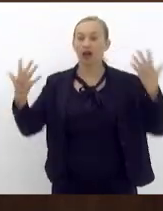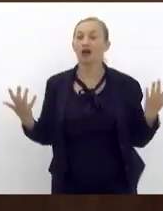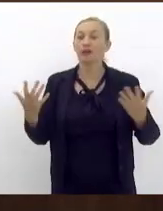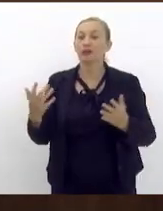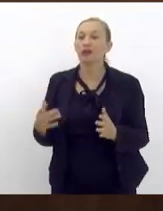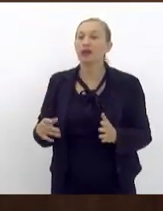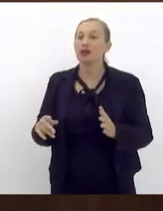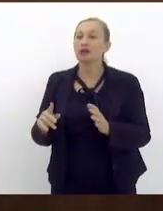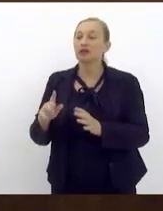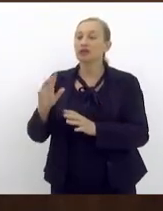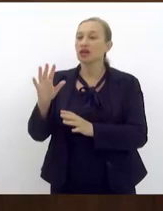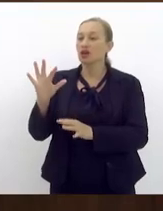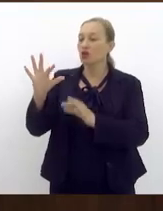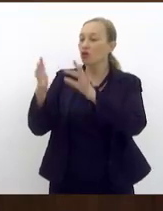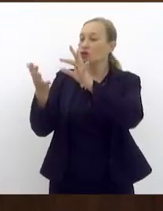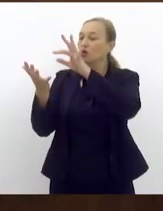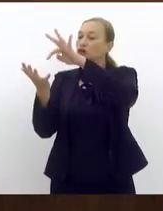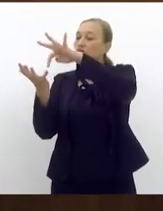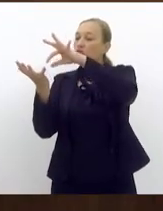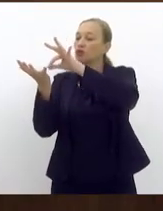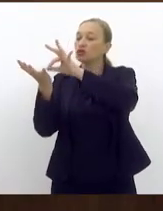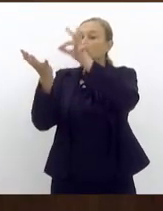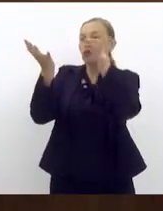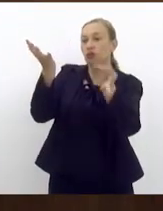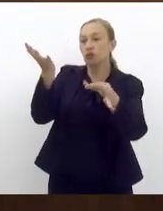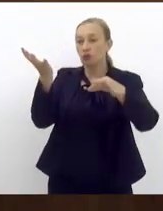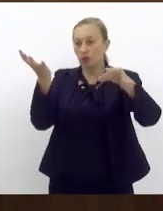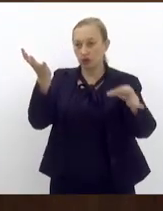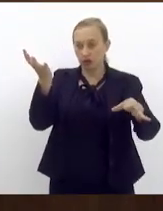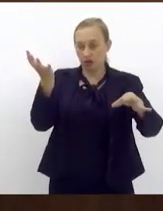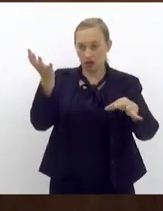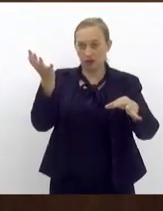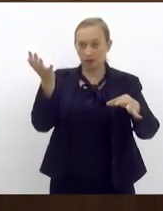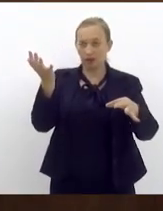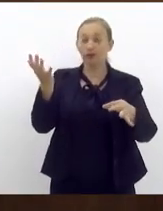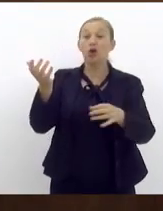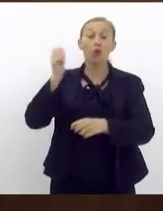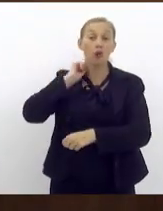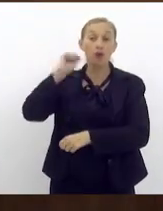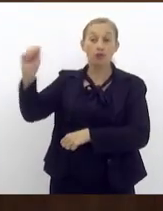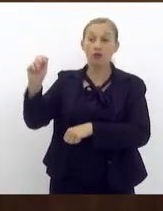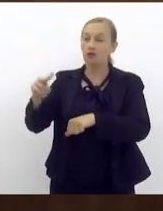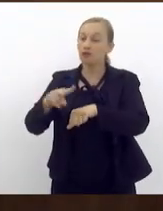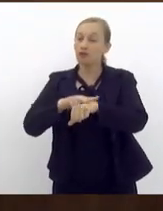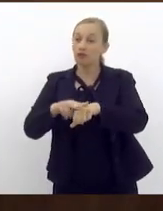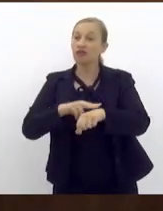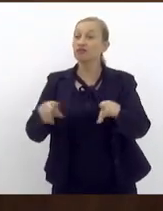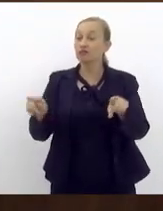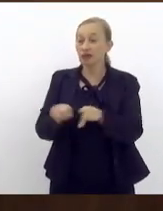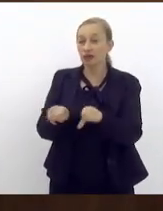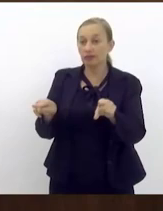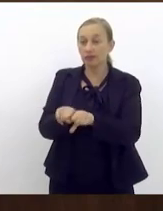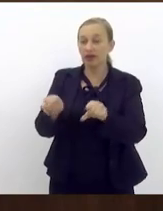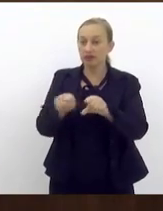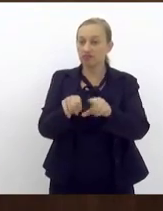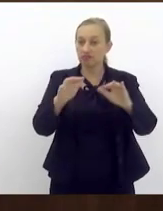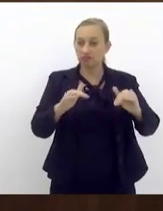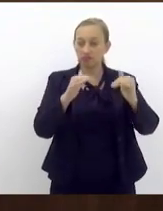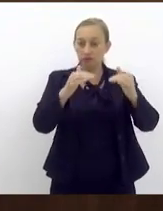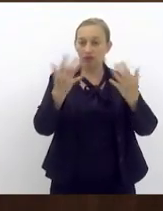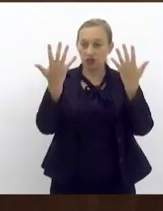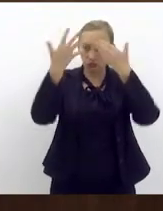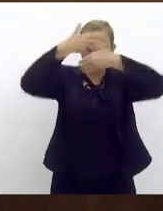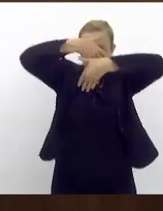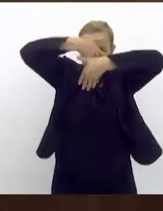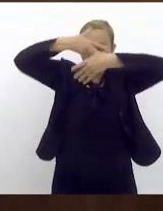que a gente Celebre o Abril Verde também é exaltando os orixás em especial o